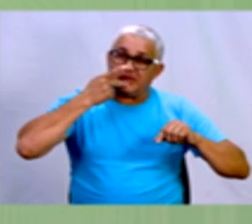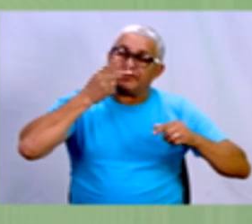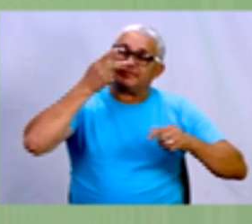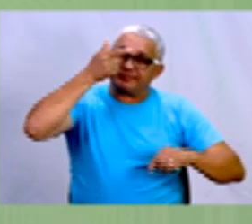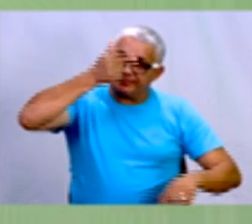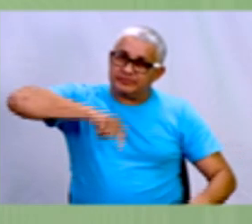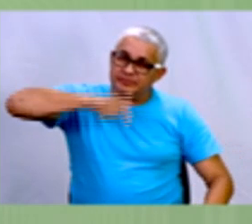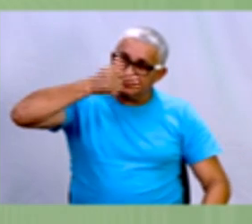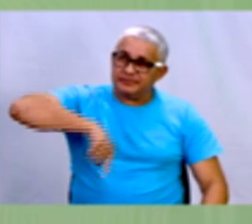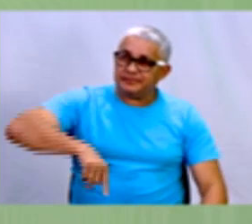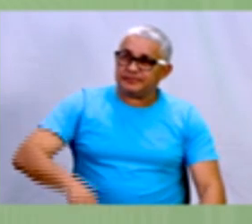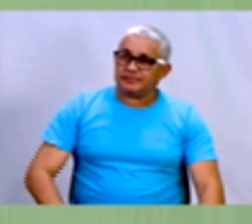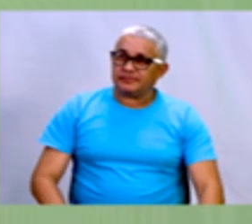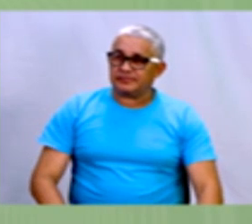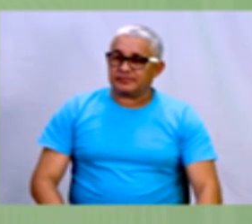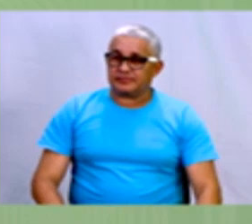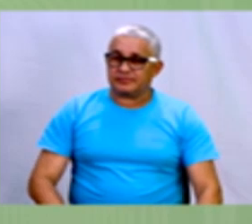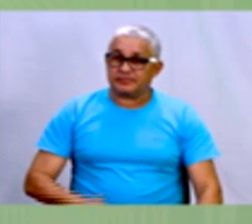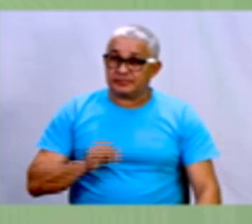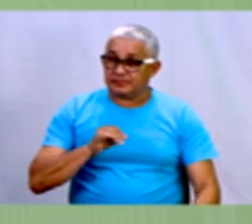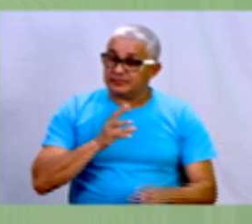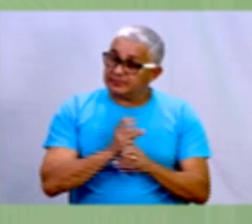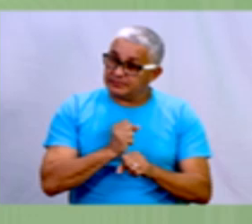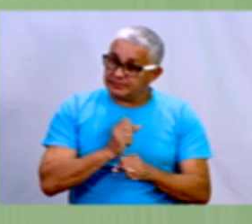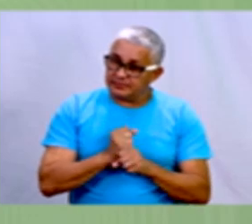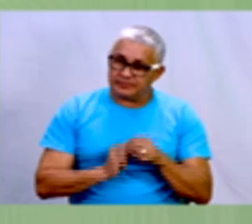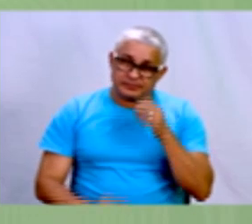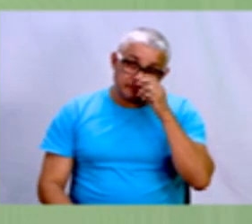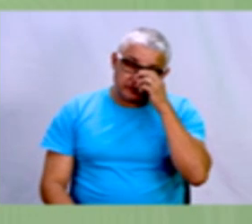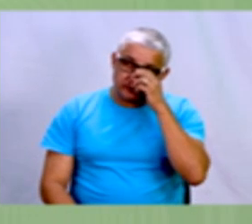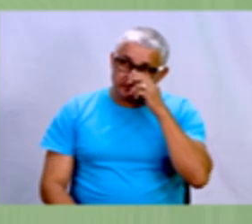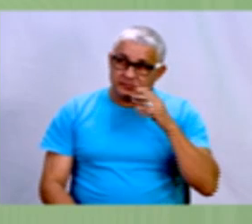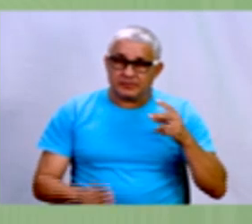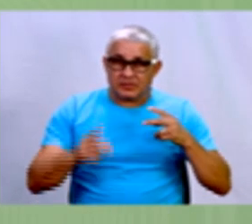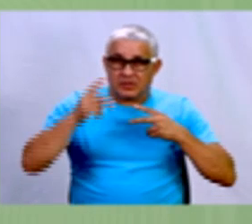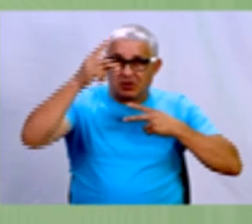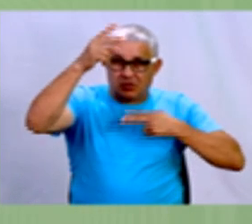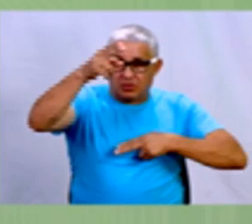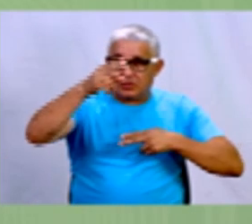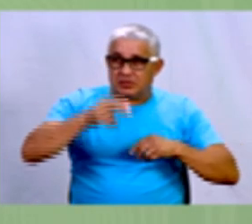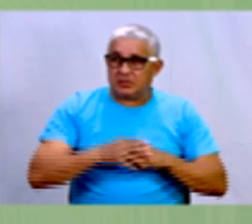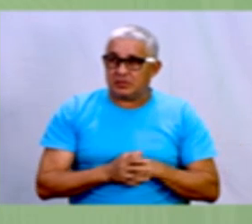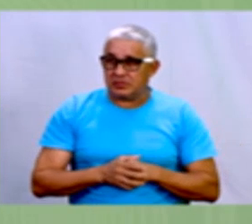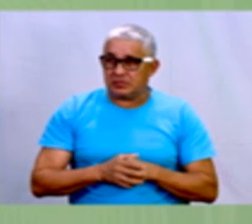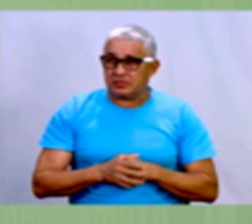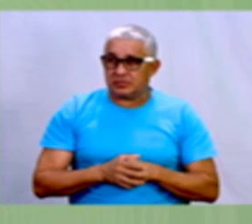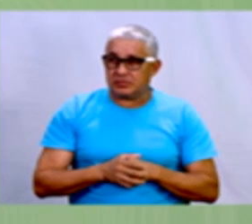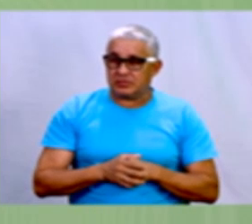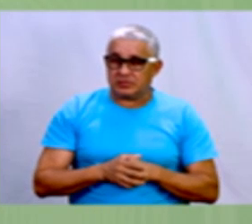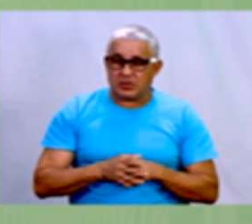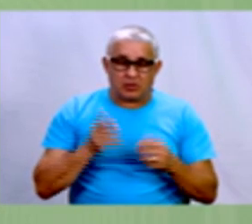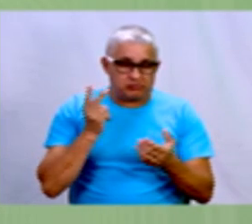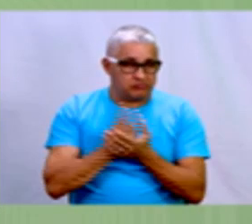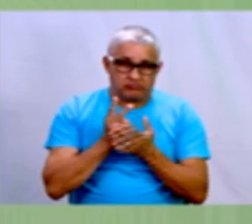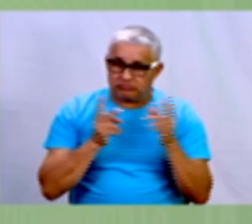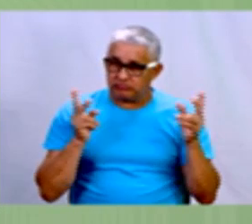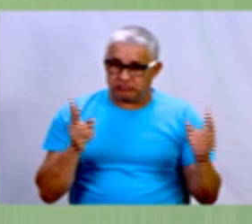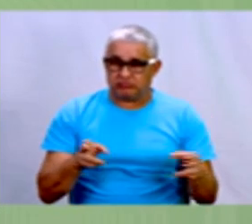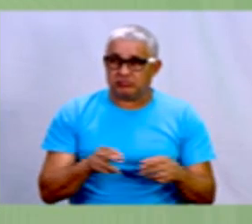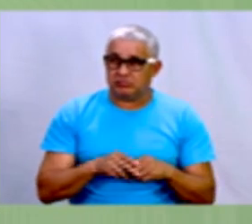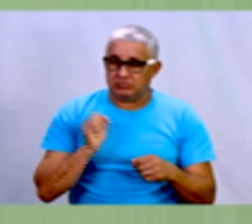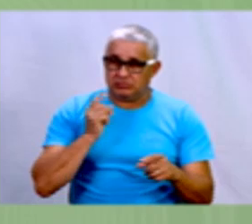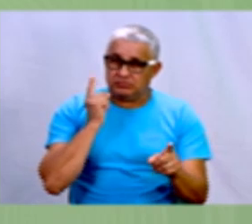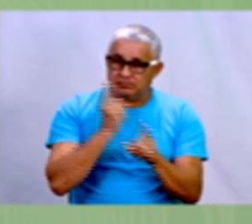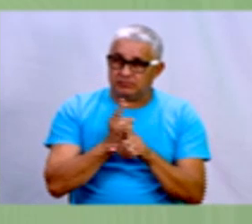aqui? Se essa conta aqui é igual a essa, então esse resultado vai ser o mesmo que o de baixo. Então, se a gente